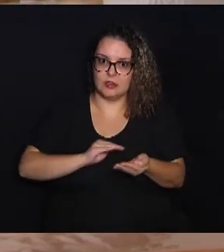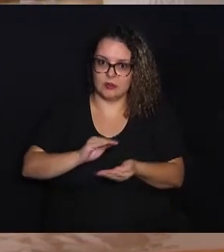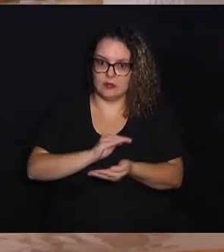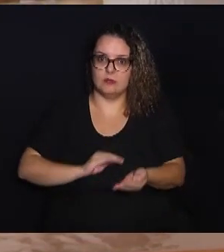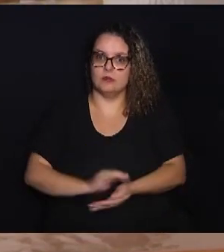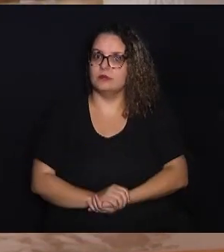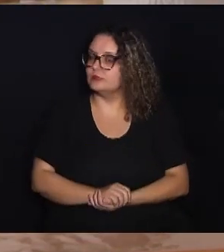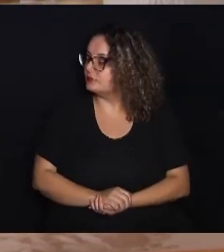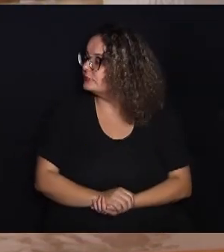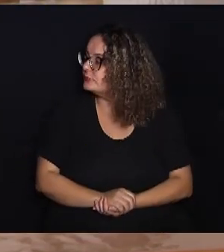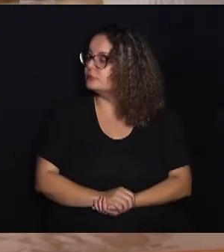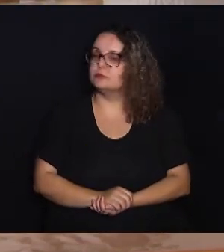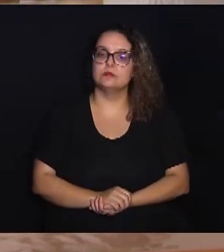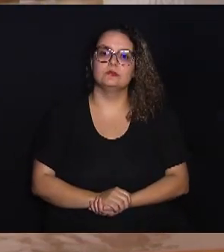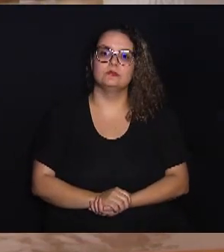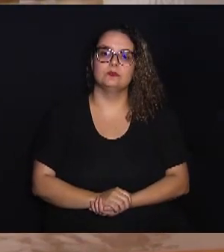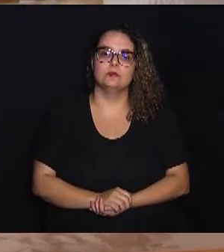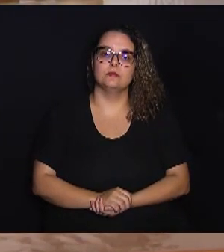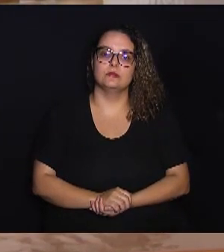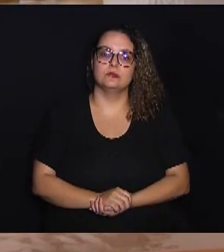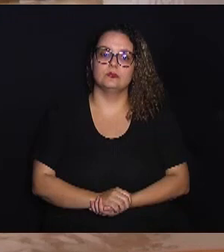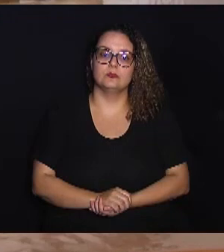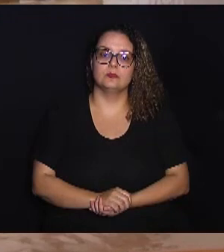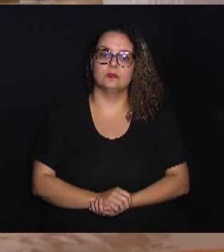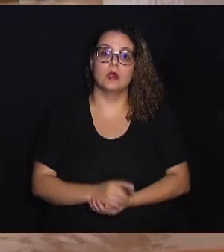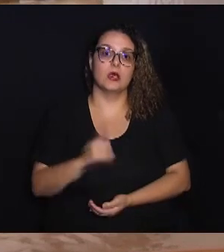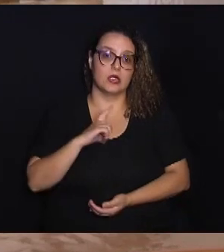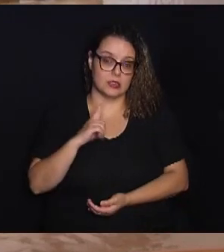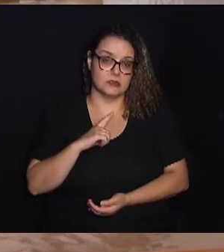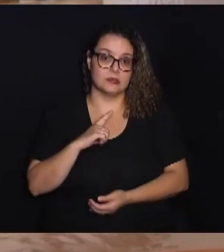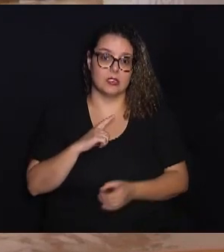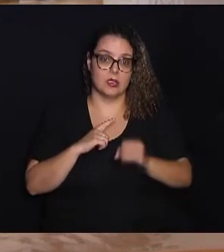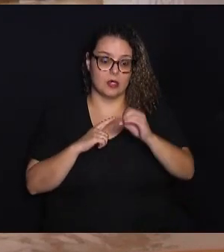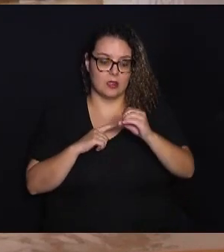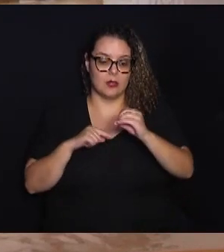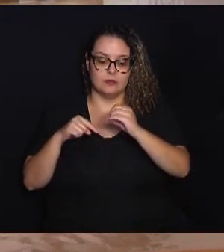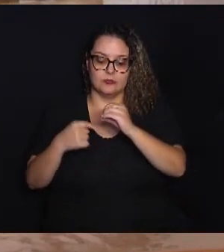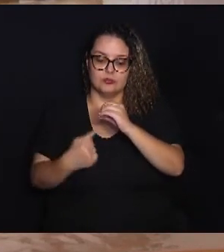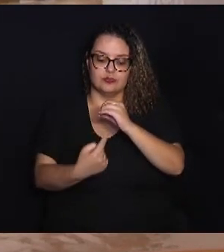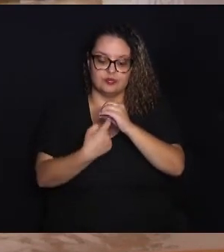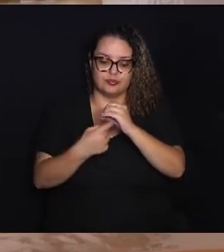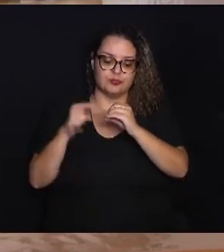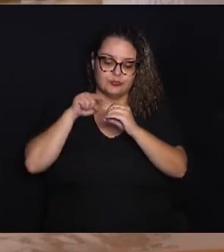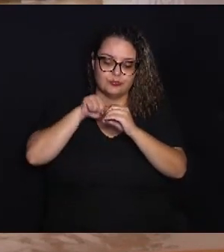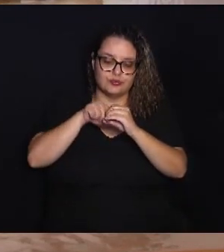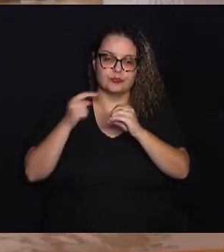E vai fazendo uma bolinha aqui. Olha. Que legal.